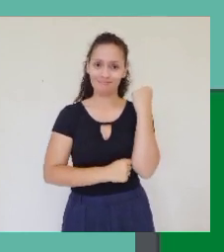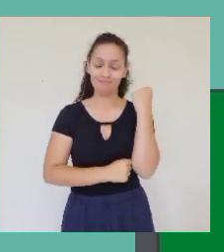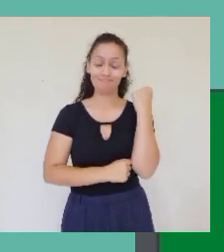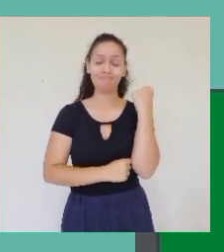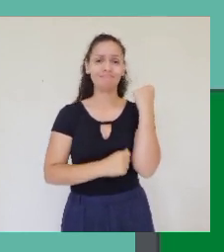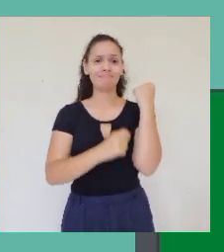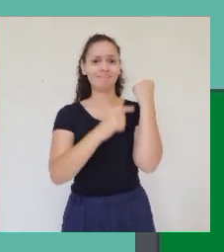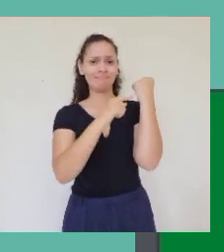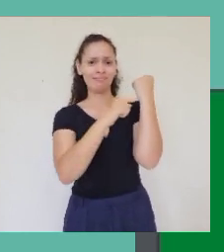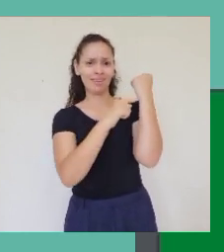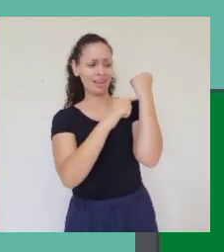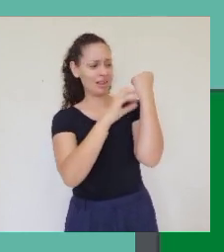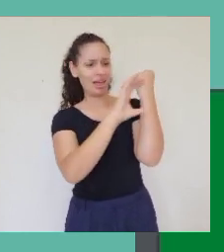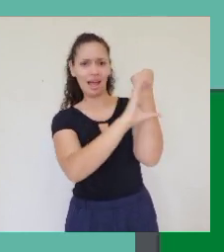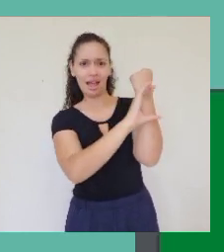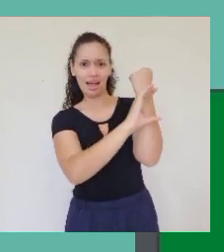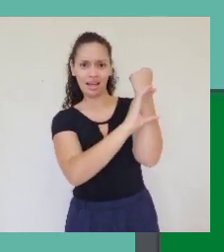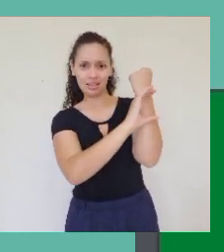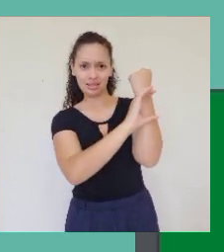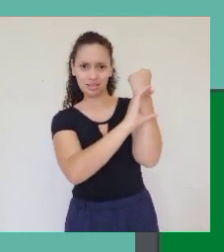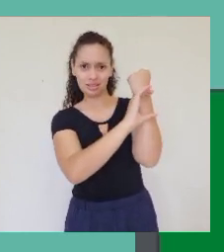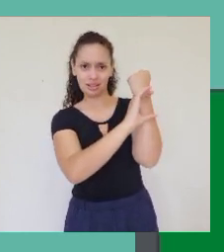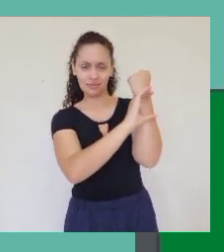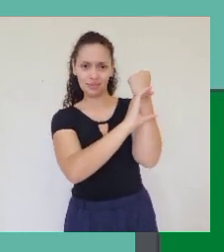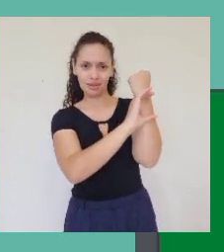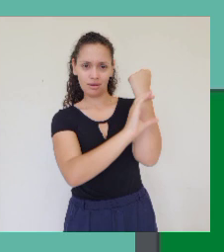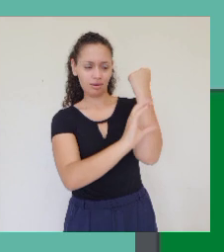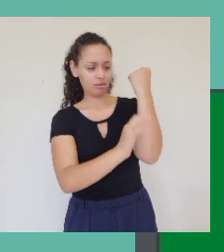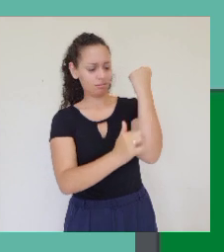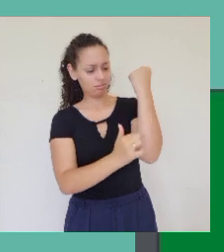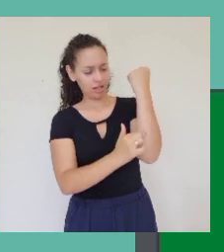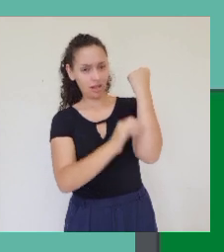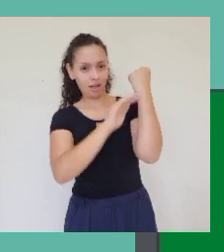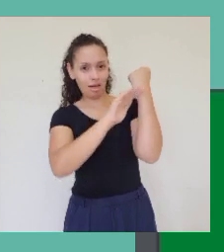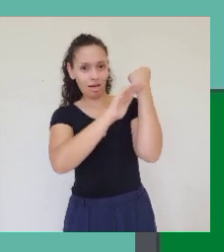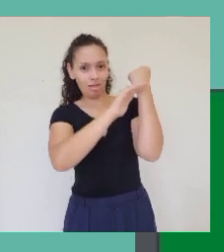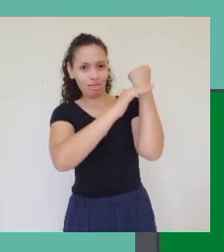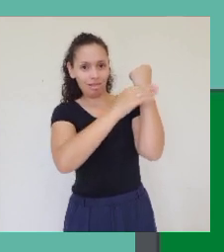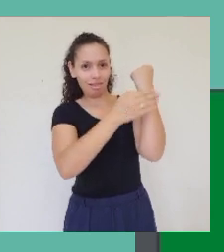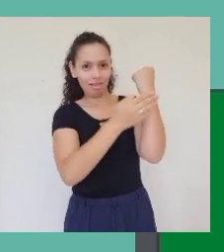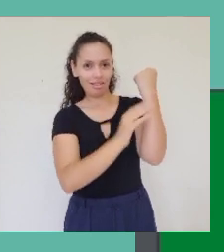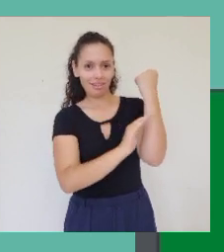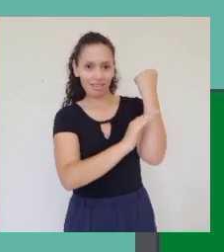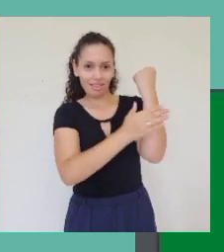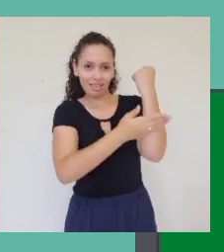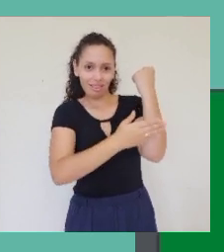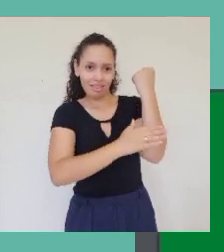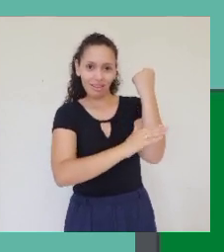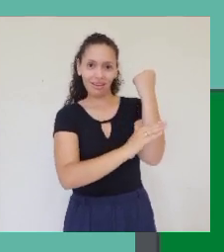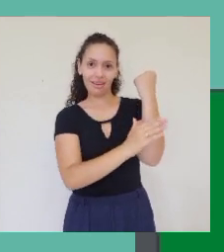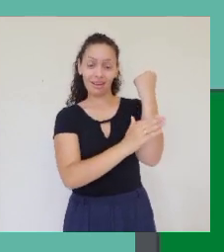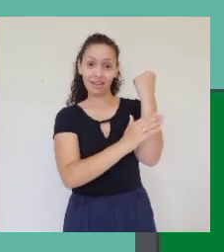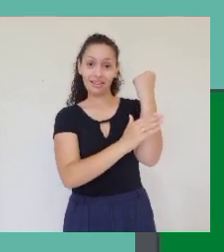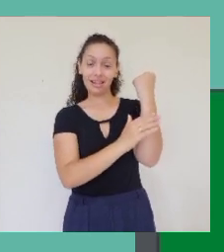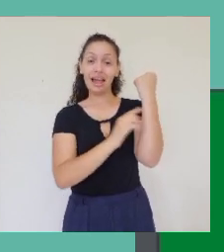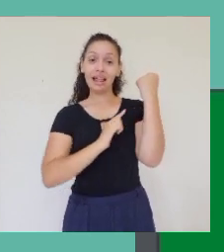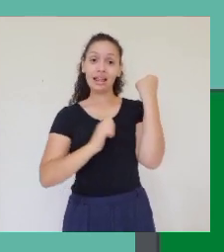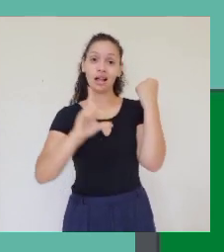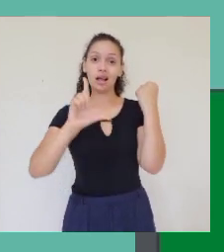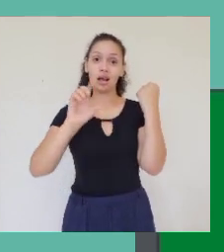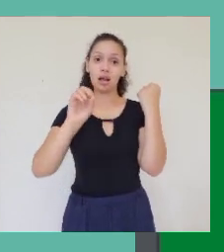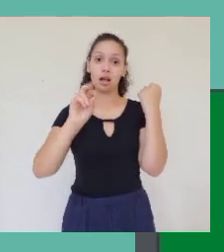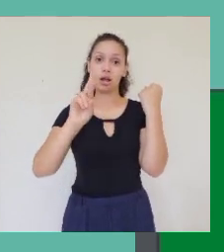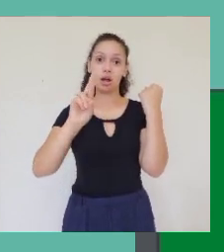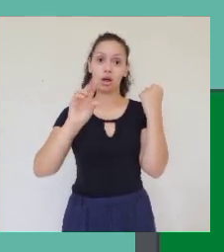aqui da cervical e da lombar, que ela é para frente, né? A gente tem aí uma lordose, né?